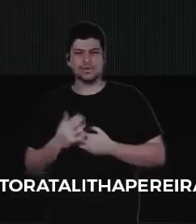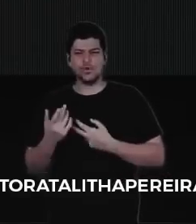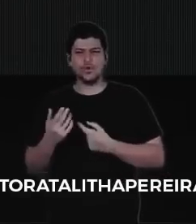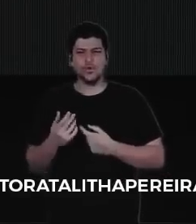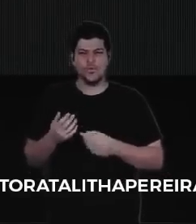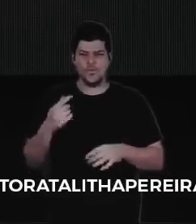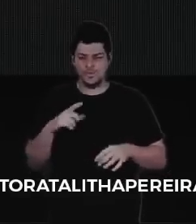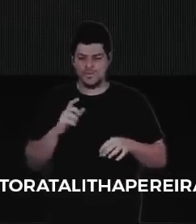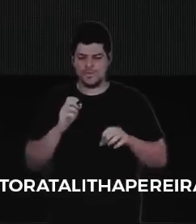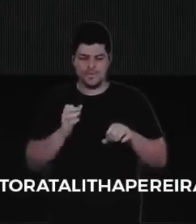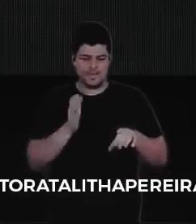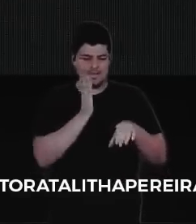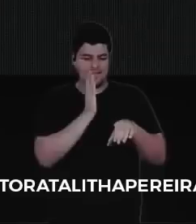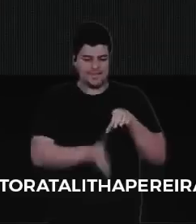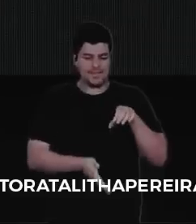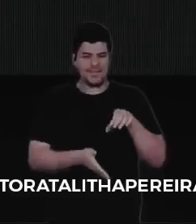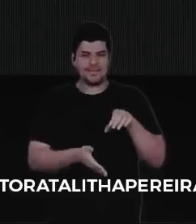ele,